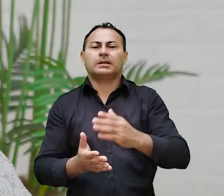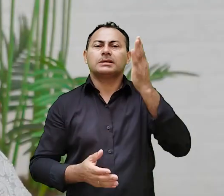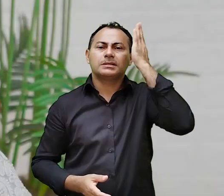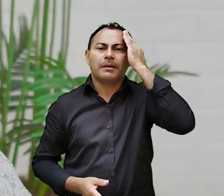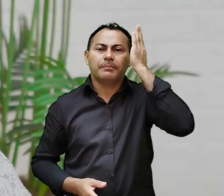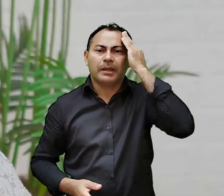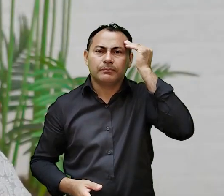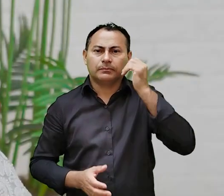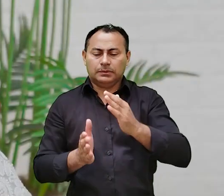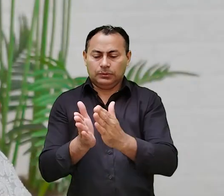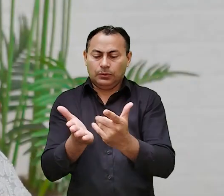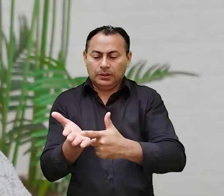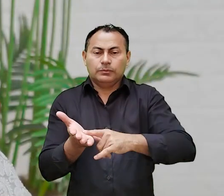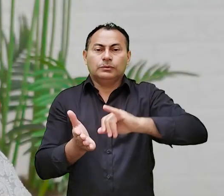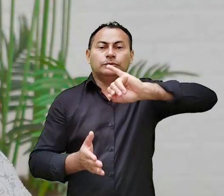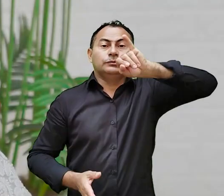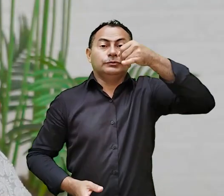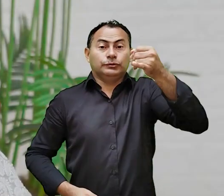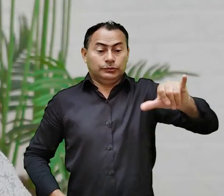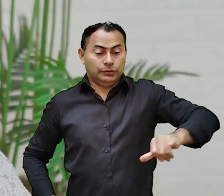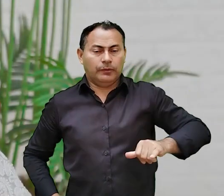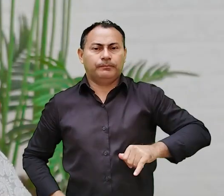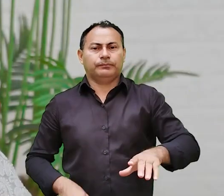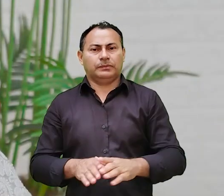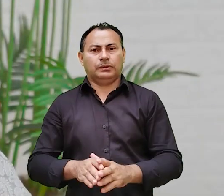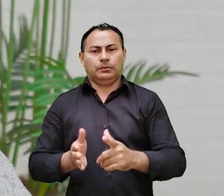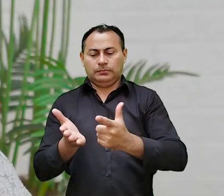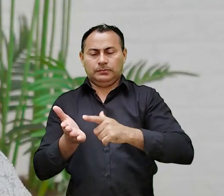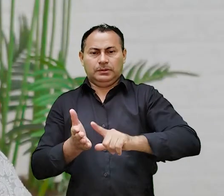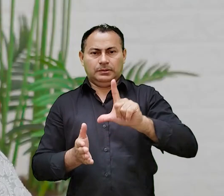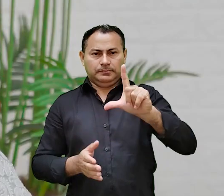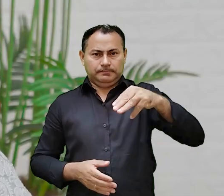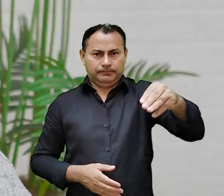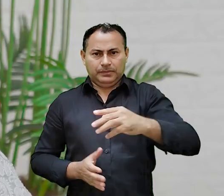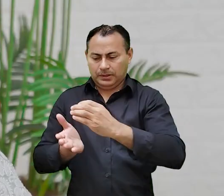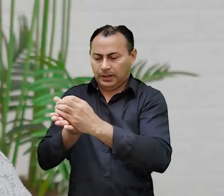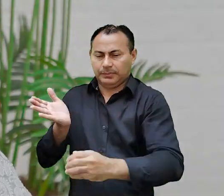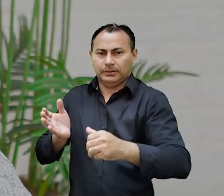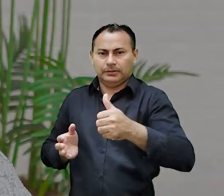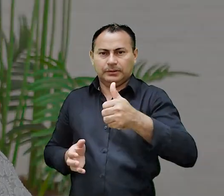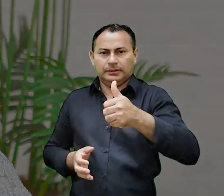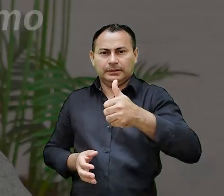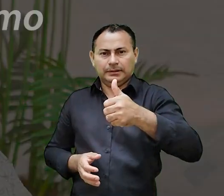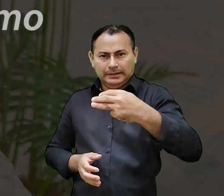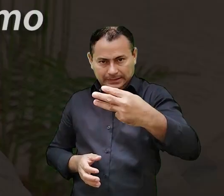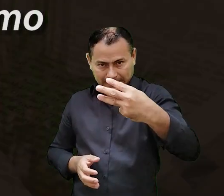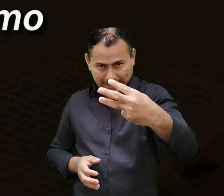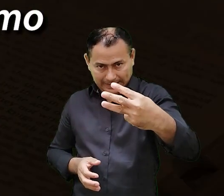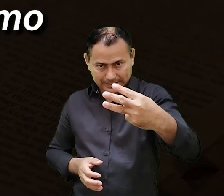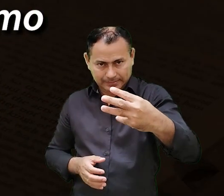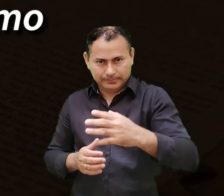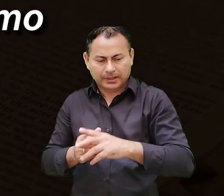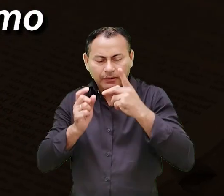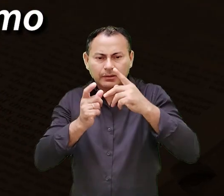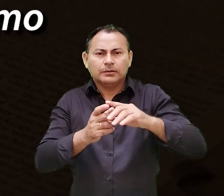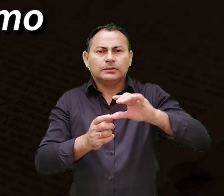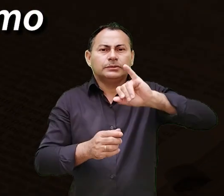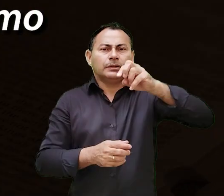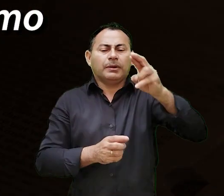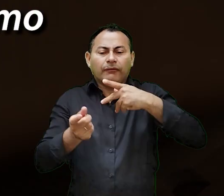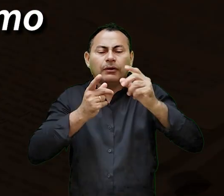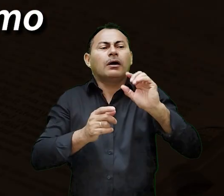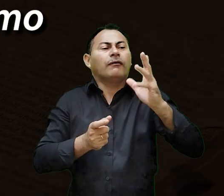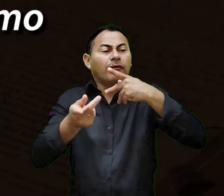que descobrimos no livro de Jó. Em Lamentações capítulo 3, Jeremias diz: quem poderá falar e